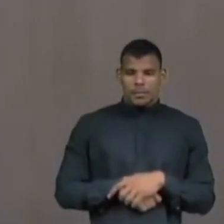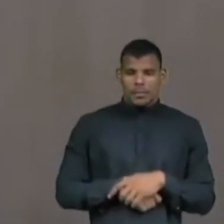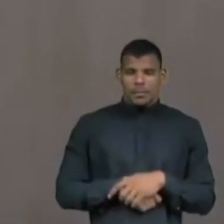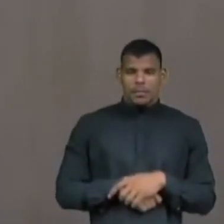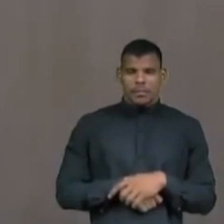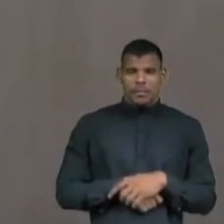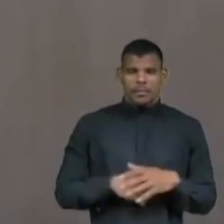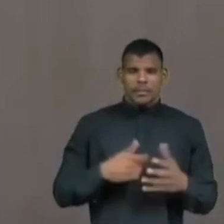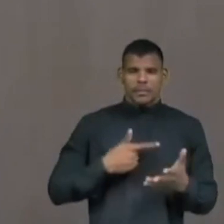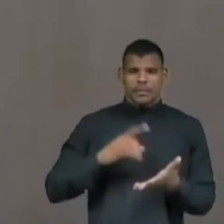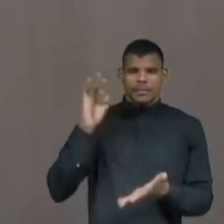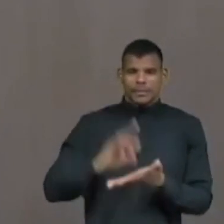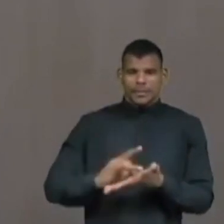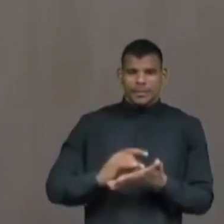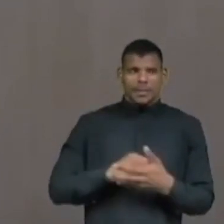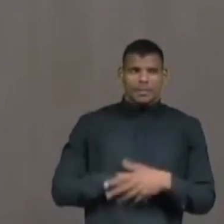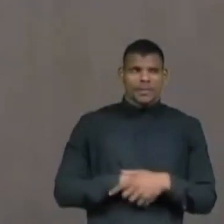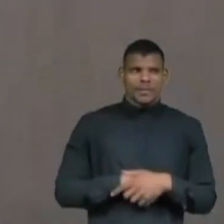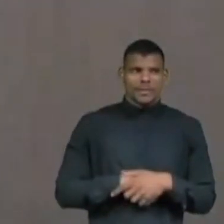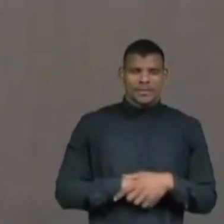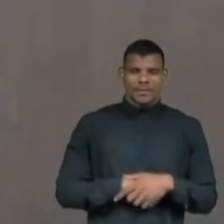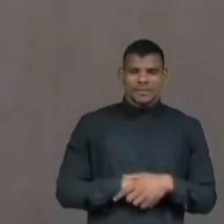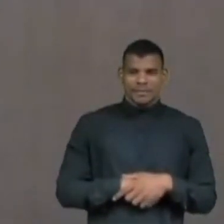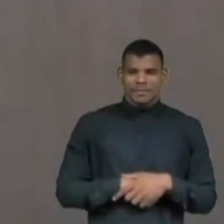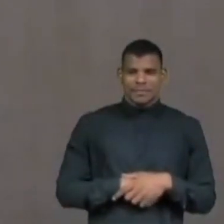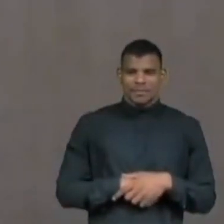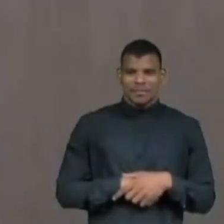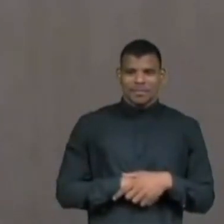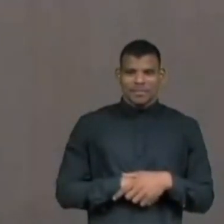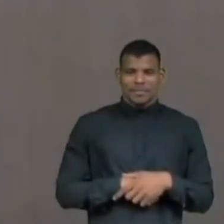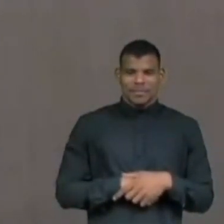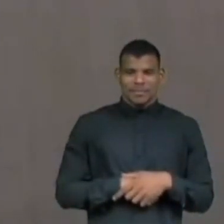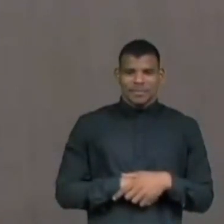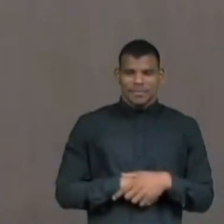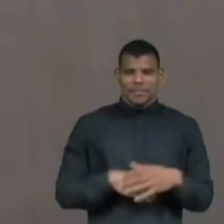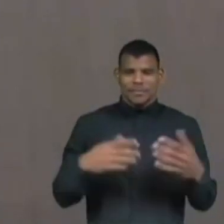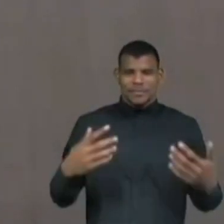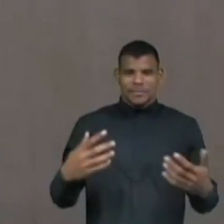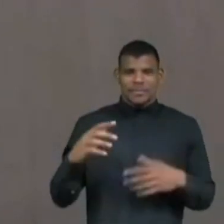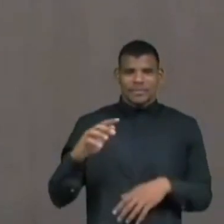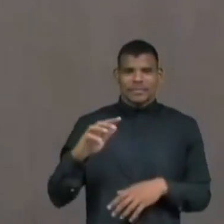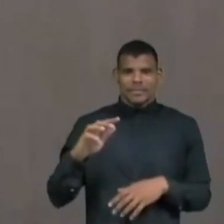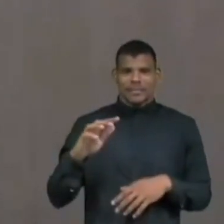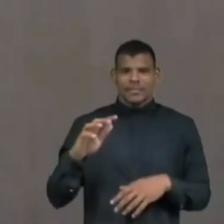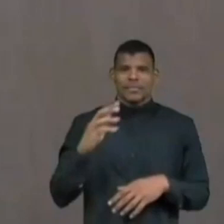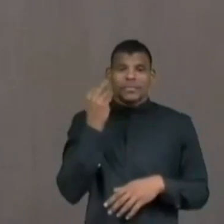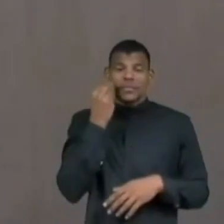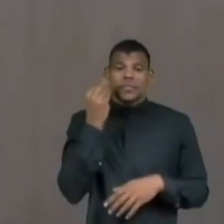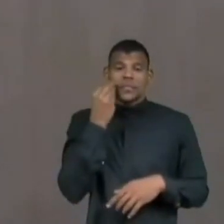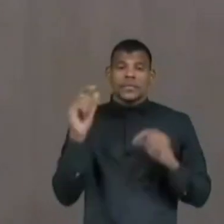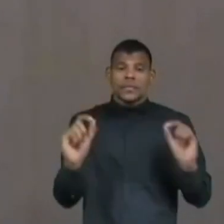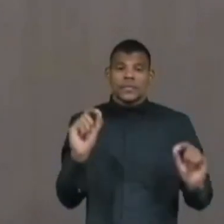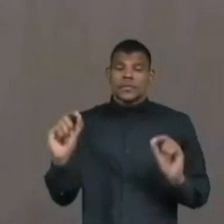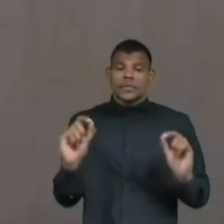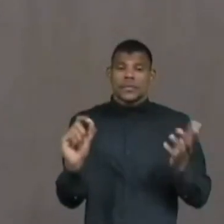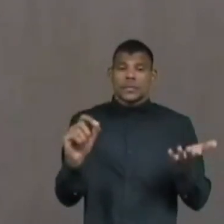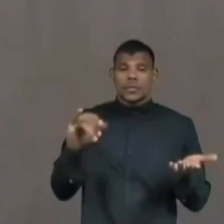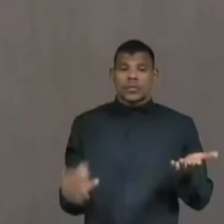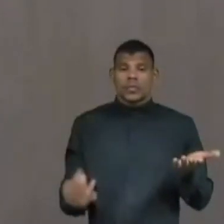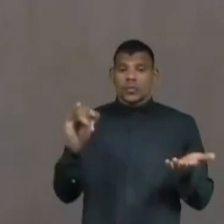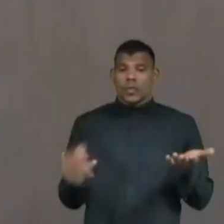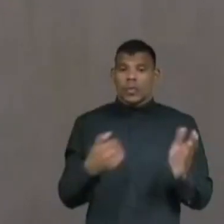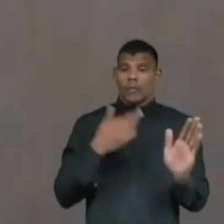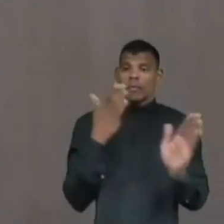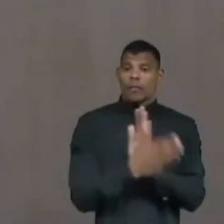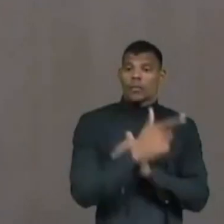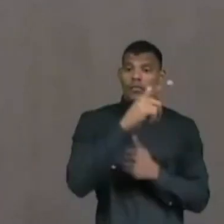Essa é a verdade dos fatos. Outros colegas disseram aqui que a volta da ditadura se tentou dar de 8 de janeiro.